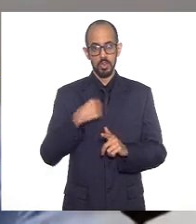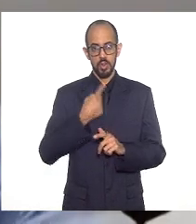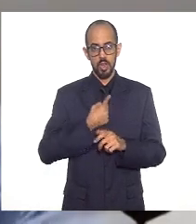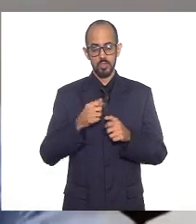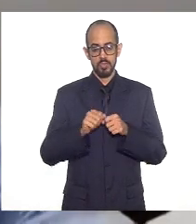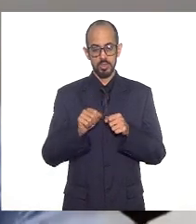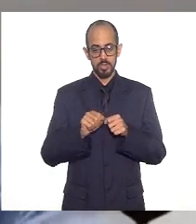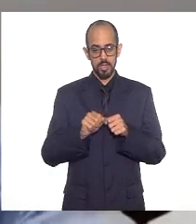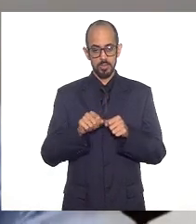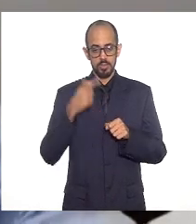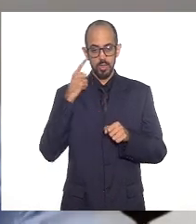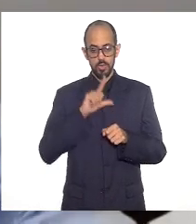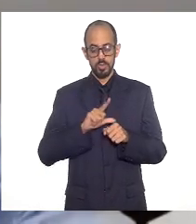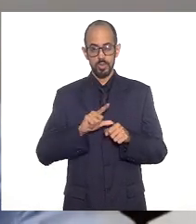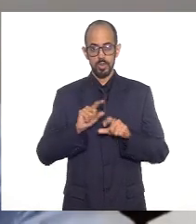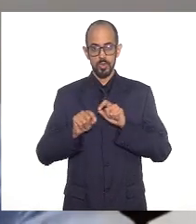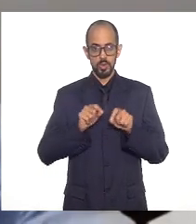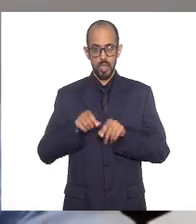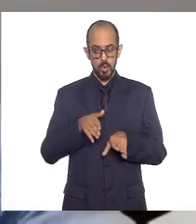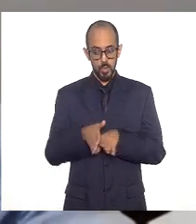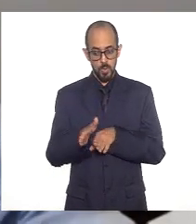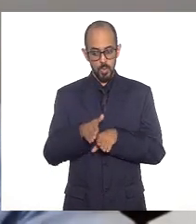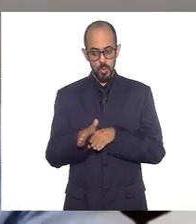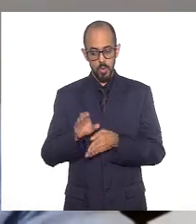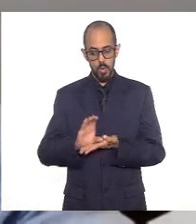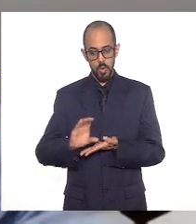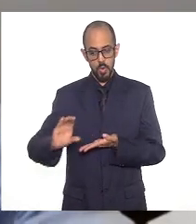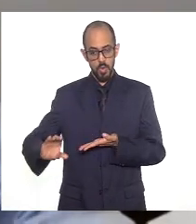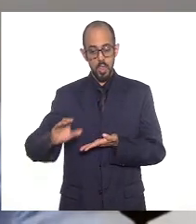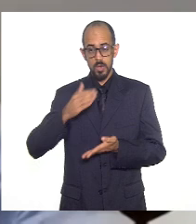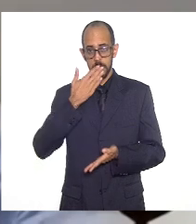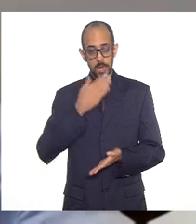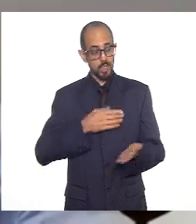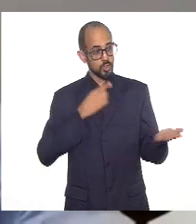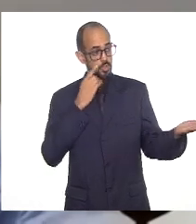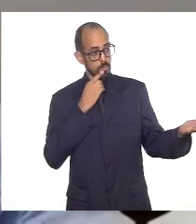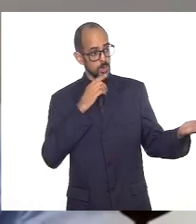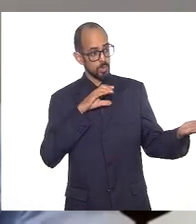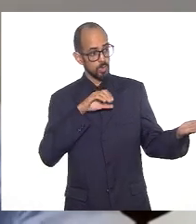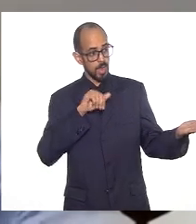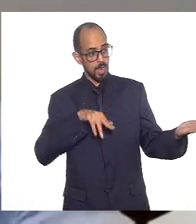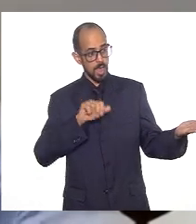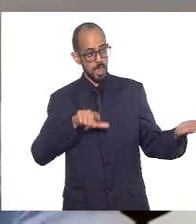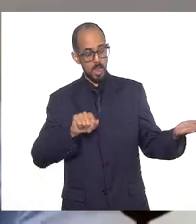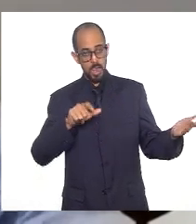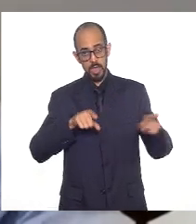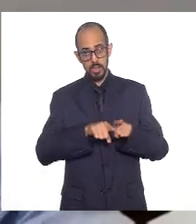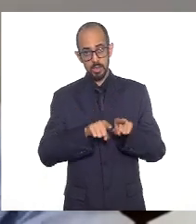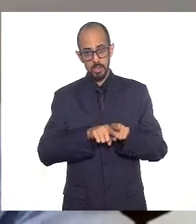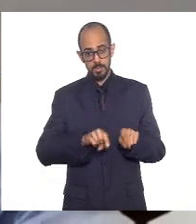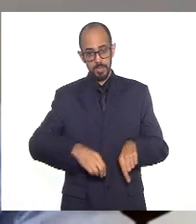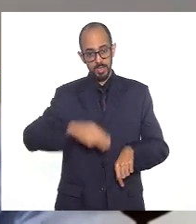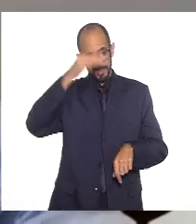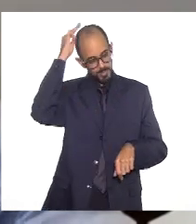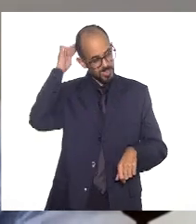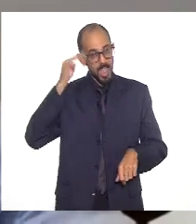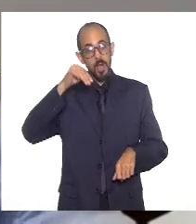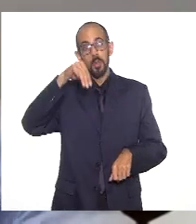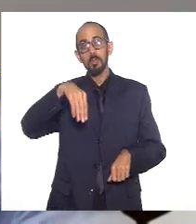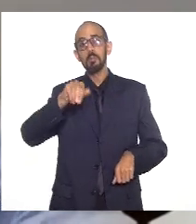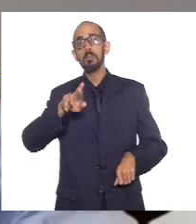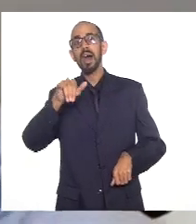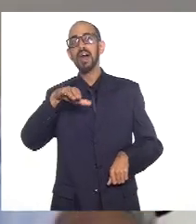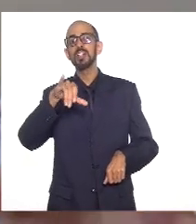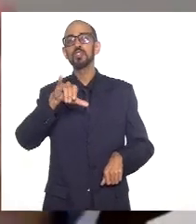como diretriz orçamentária, eu apelo ao deputado Márcio Canella, ao deputado Márcio Pacheco, aos Márcios do Parlamento,